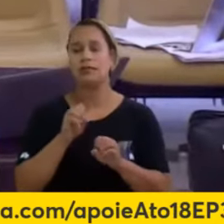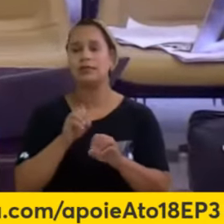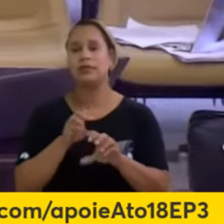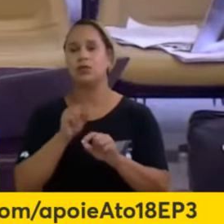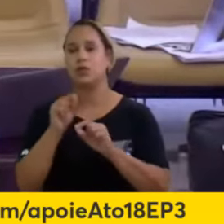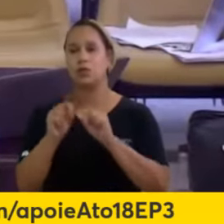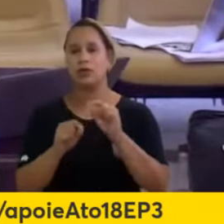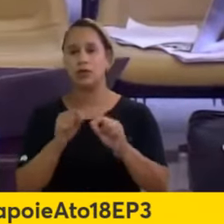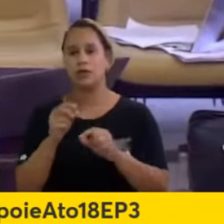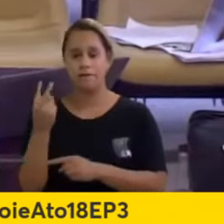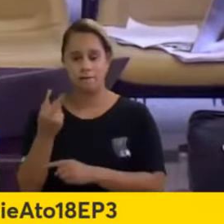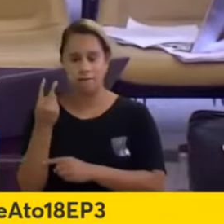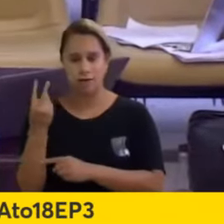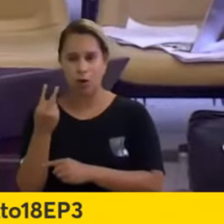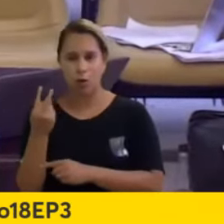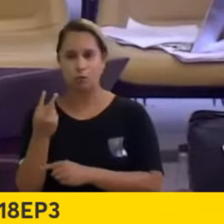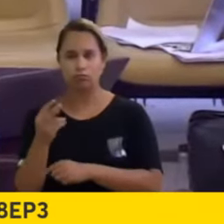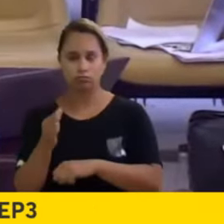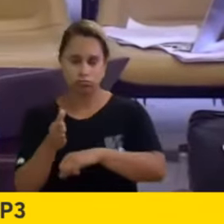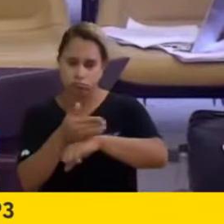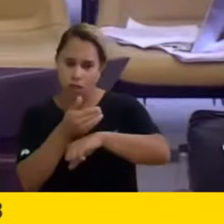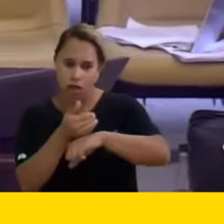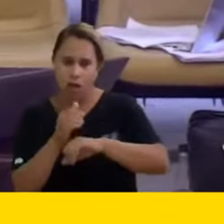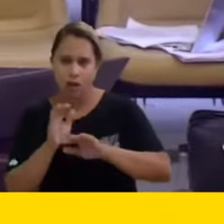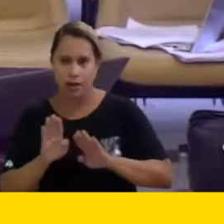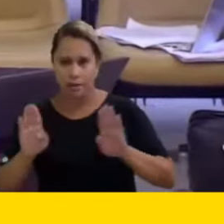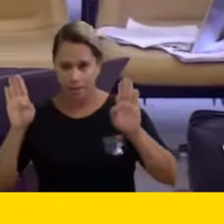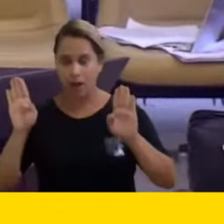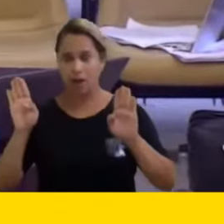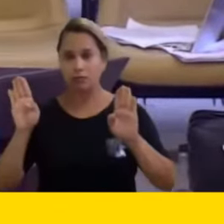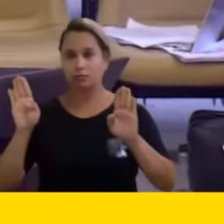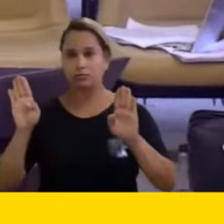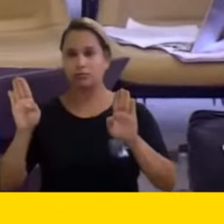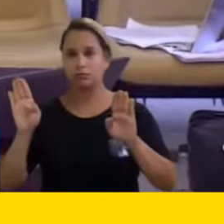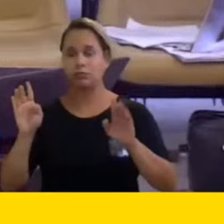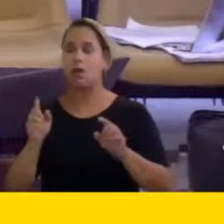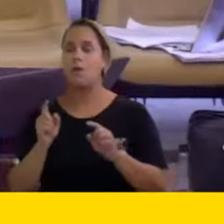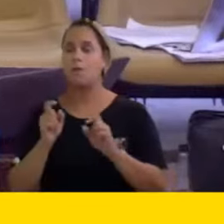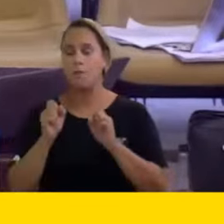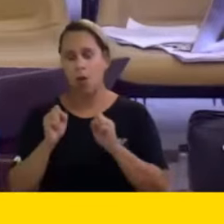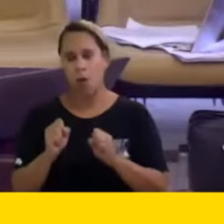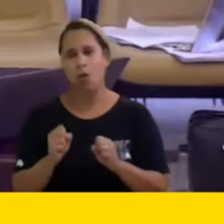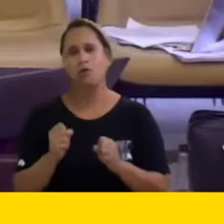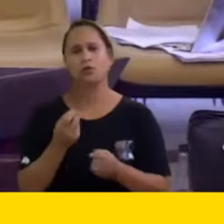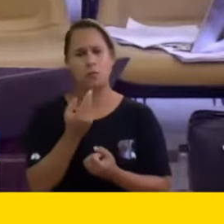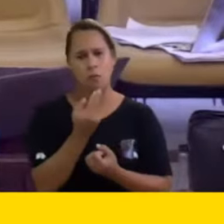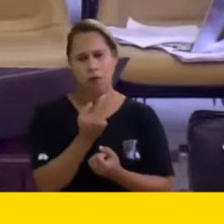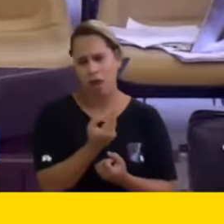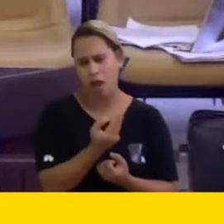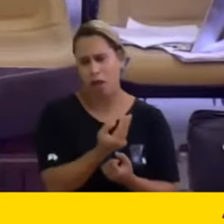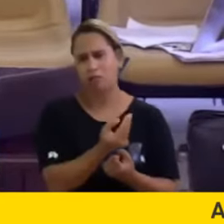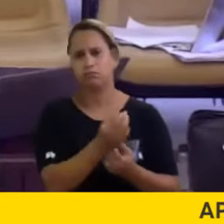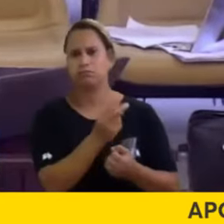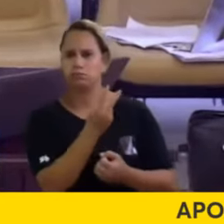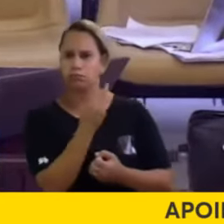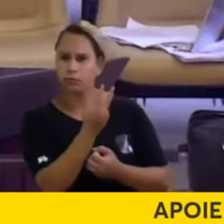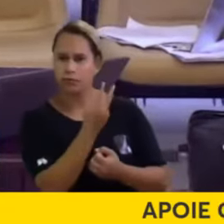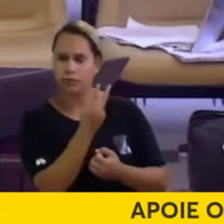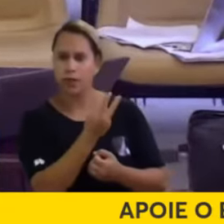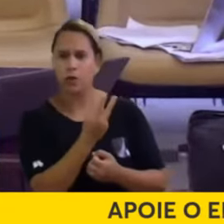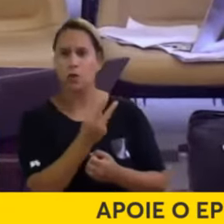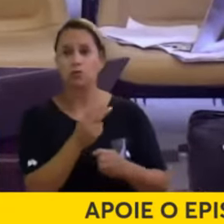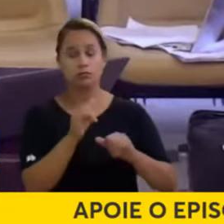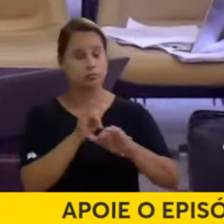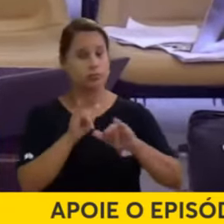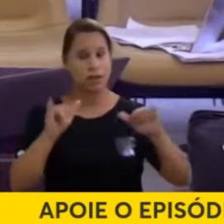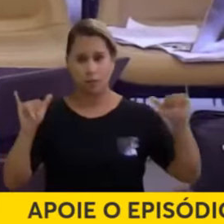pré-campanha pode ser o mesmo valor da campanha a doutrina que fala em 10% a doutrina que fala em 20 e há um parecer do qual eu também participei que